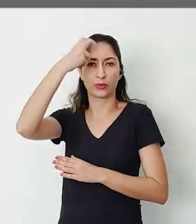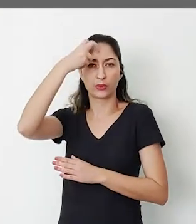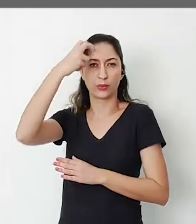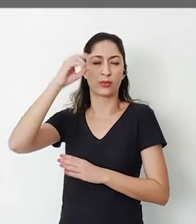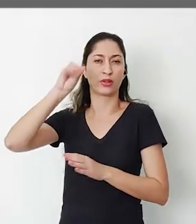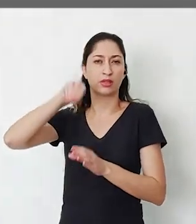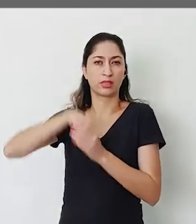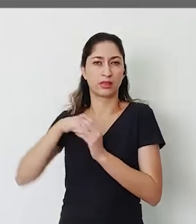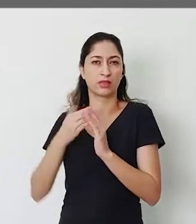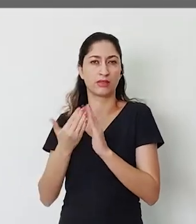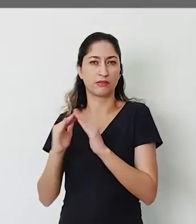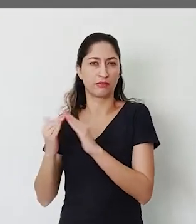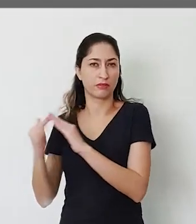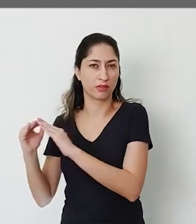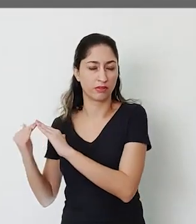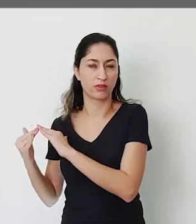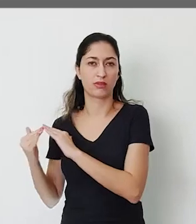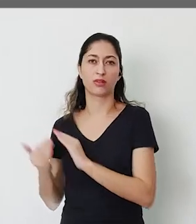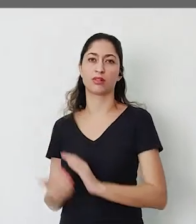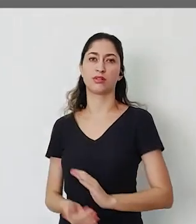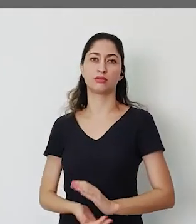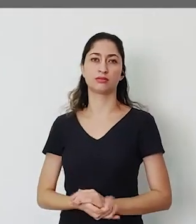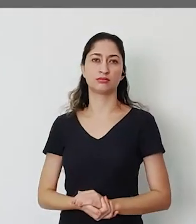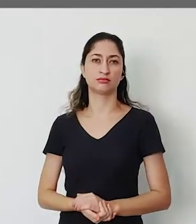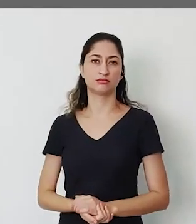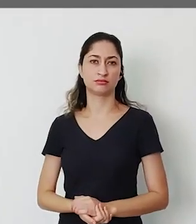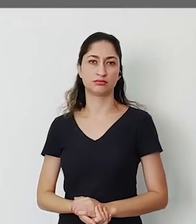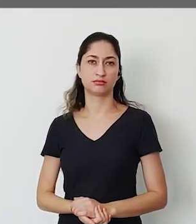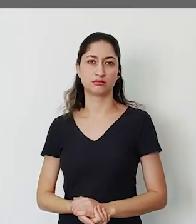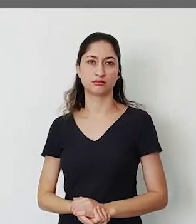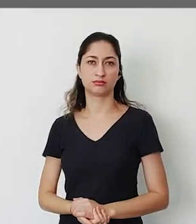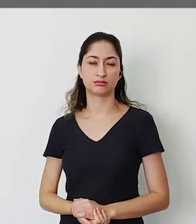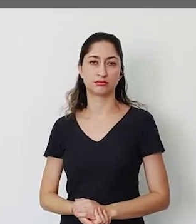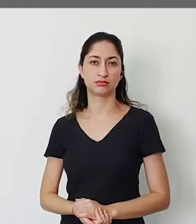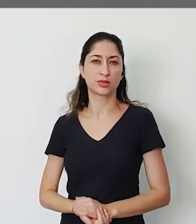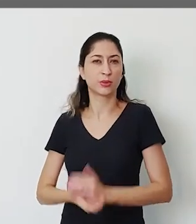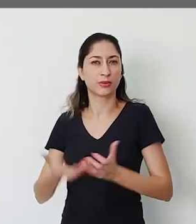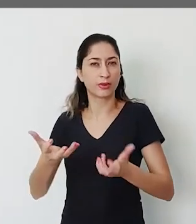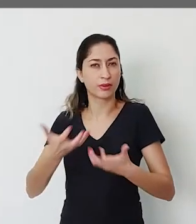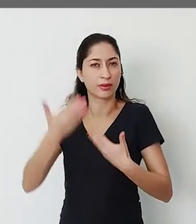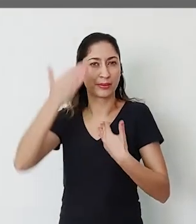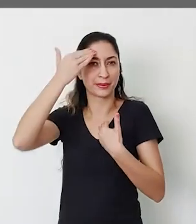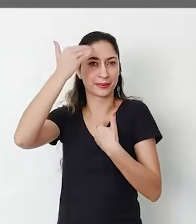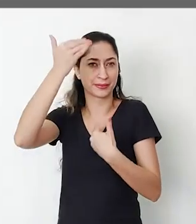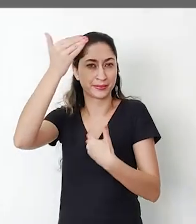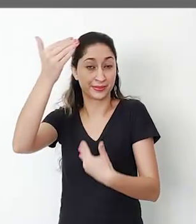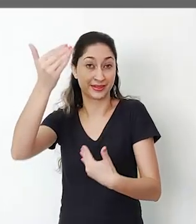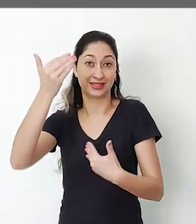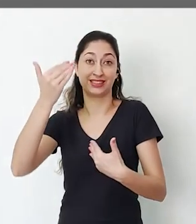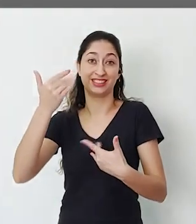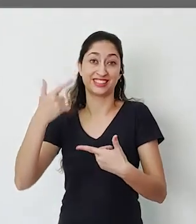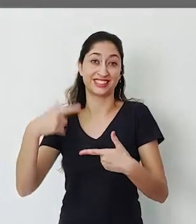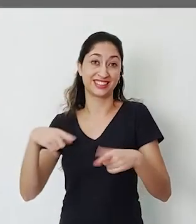o DJ e o MC. A gente chegou a ter 60 jovens que nos acompanhavam em vários shows que a gente fazia dentro de Belo Horizonte. Então,